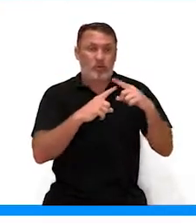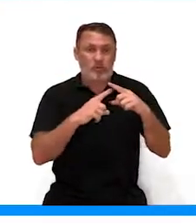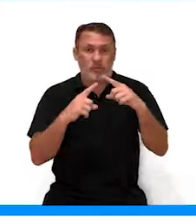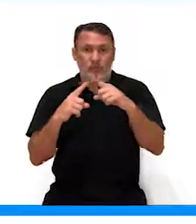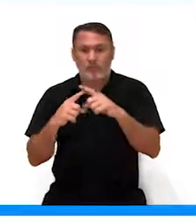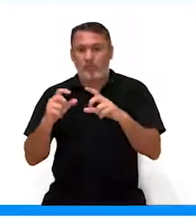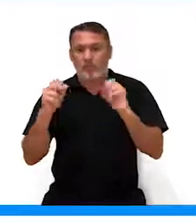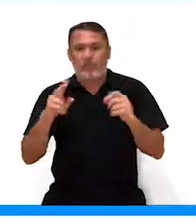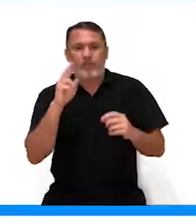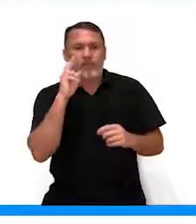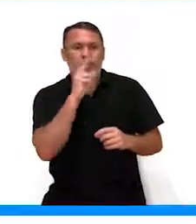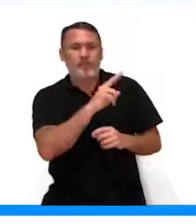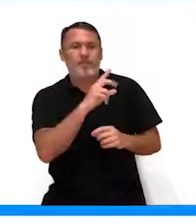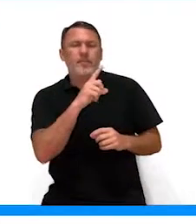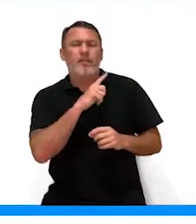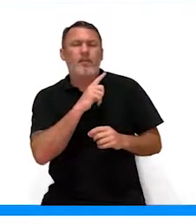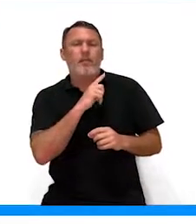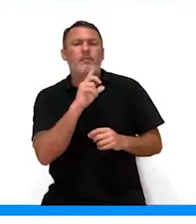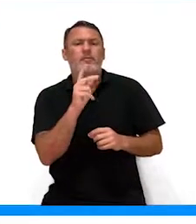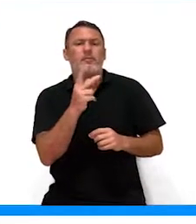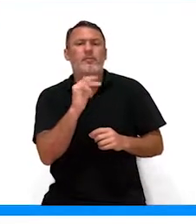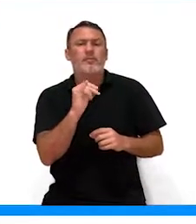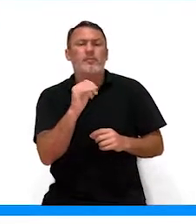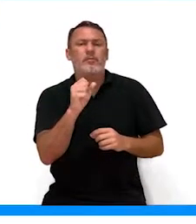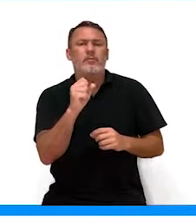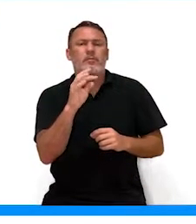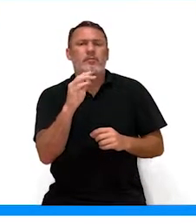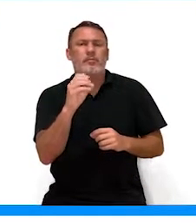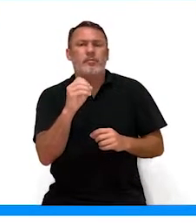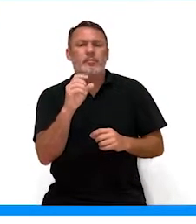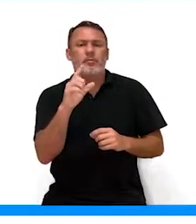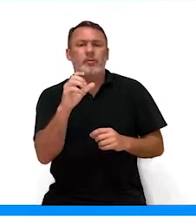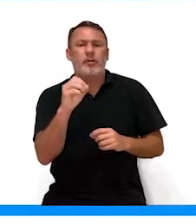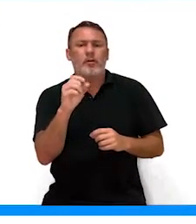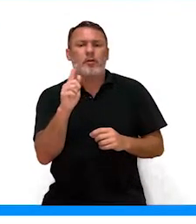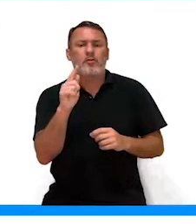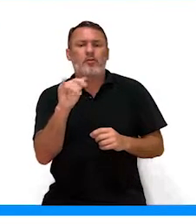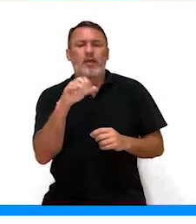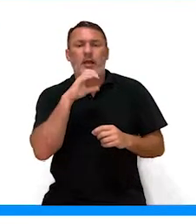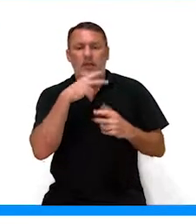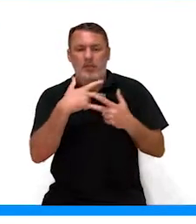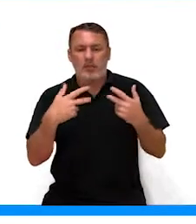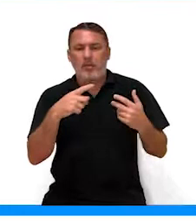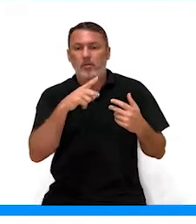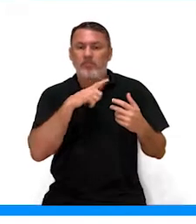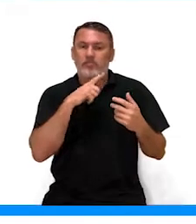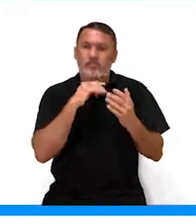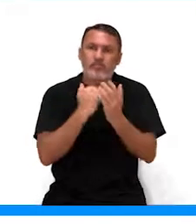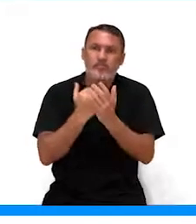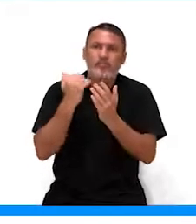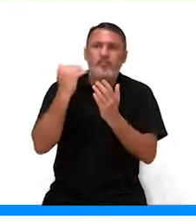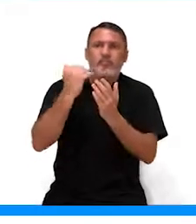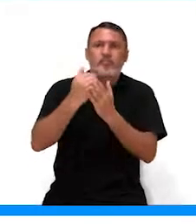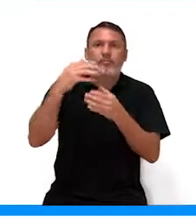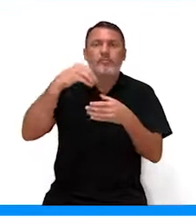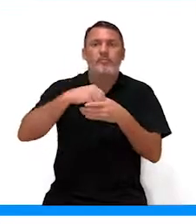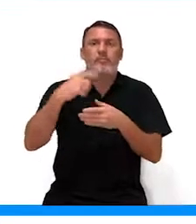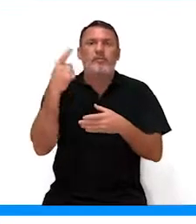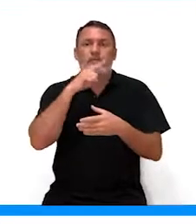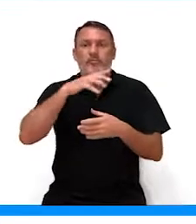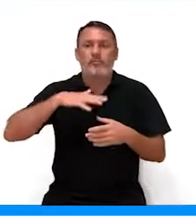tecido conjuntivo. Então vamos lá. Organismos formados por várias células, eles apresentam vantagens em relação